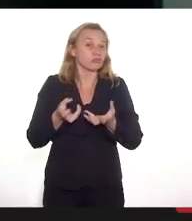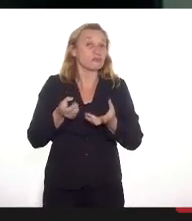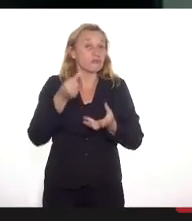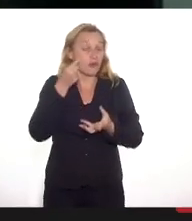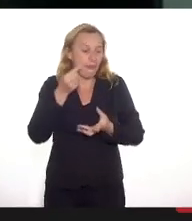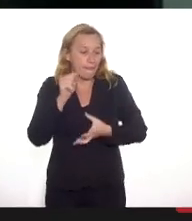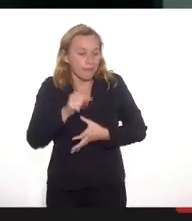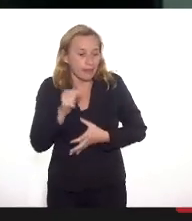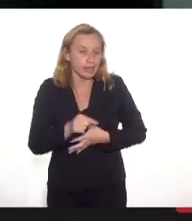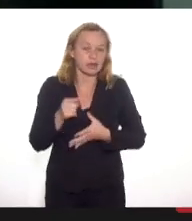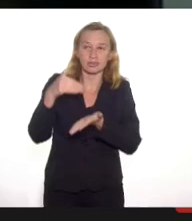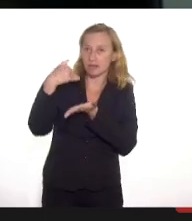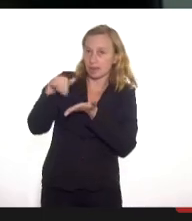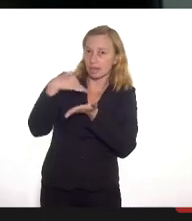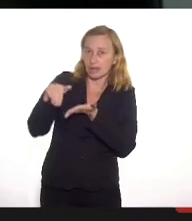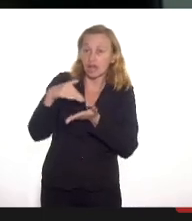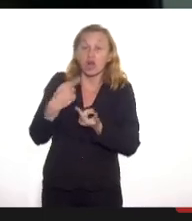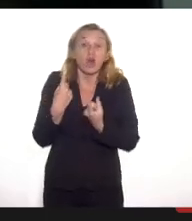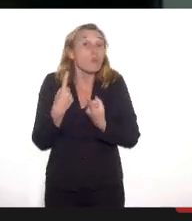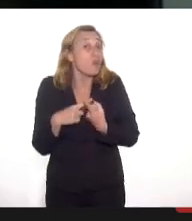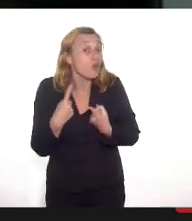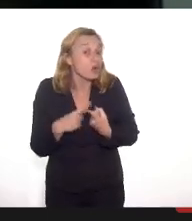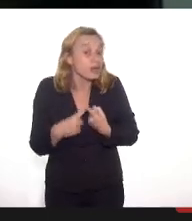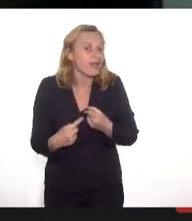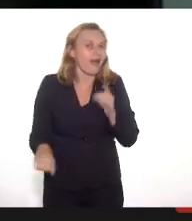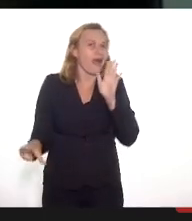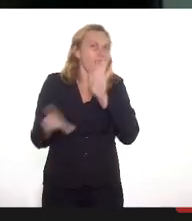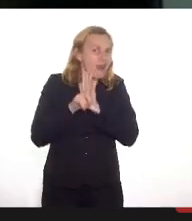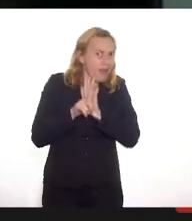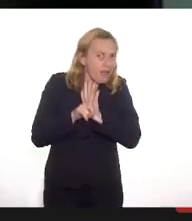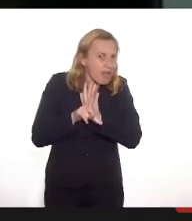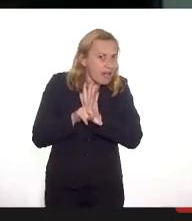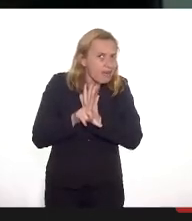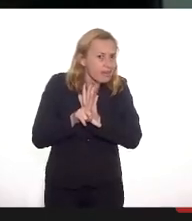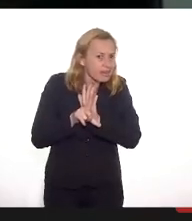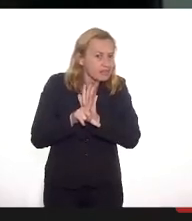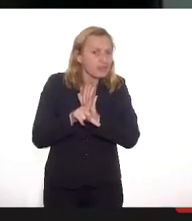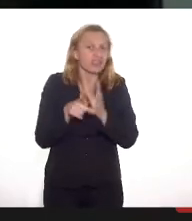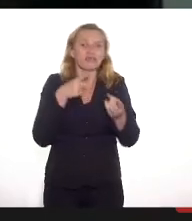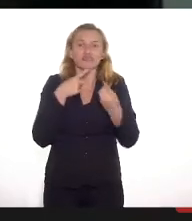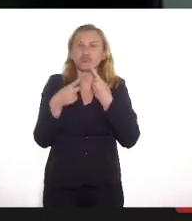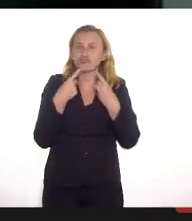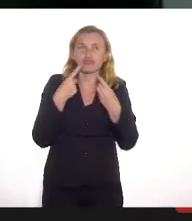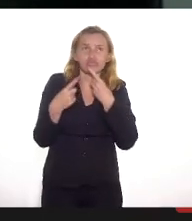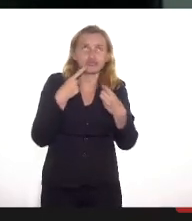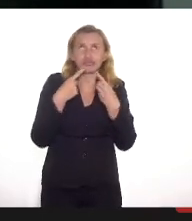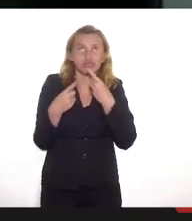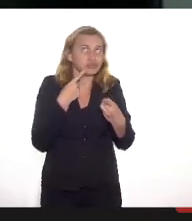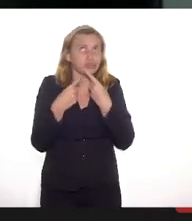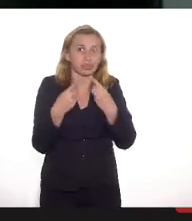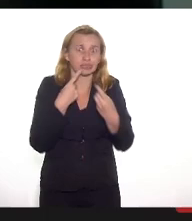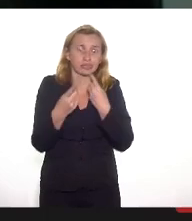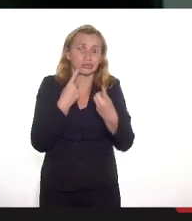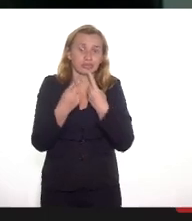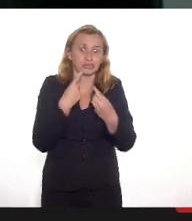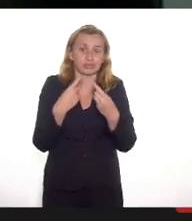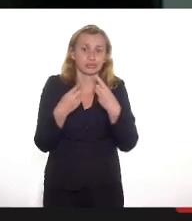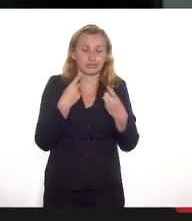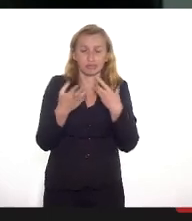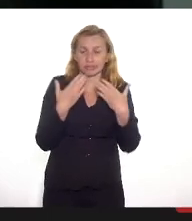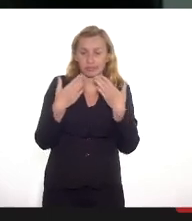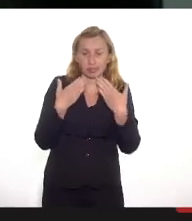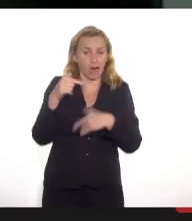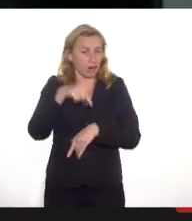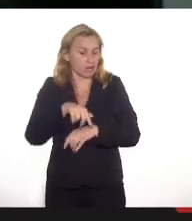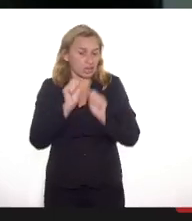aqui Secretário é porque a lei é um debate intenso aqui na na Assembleia